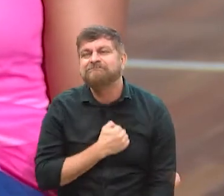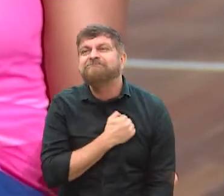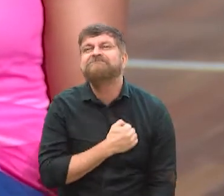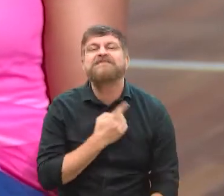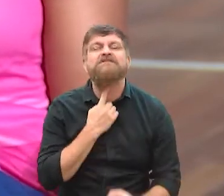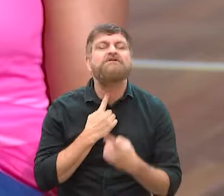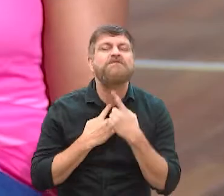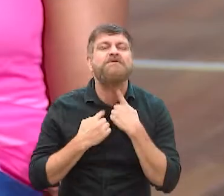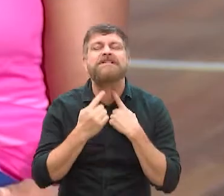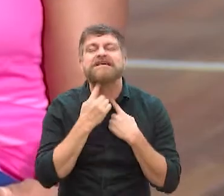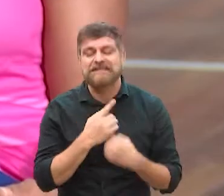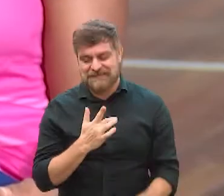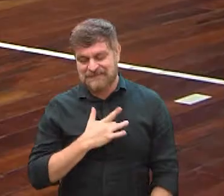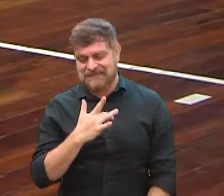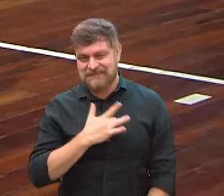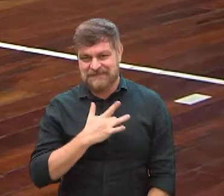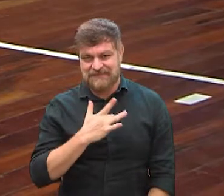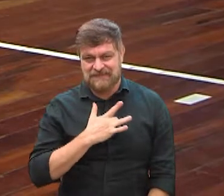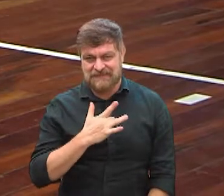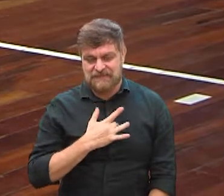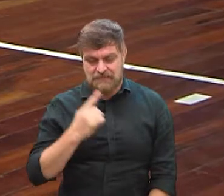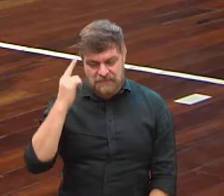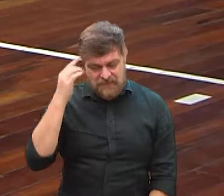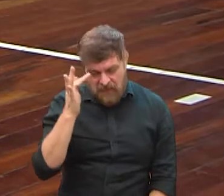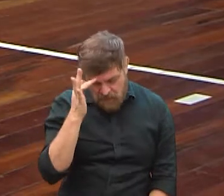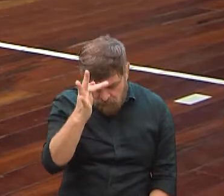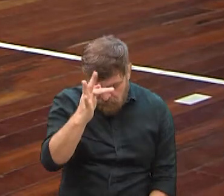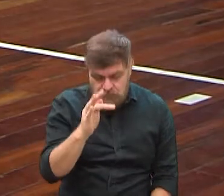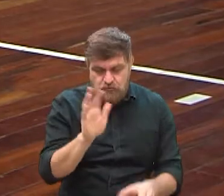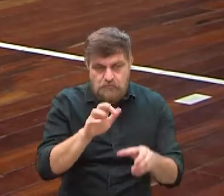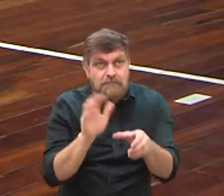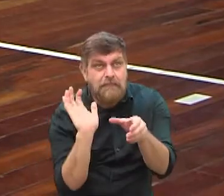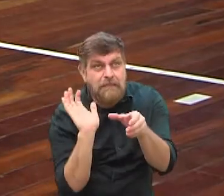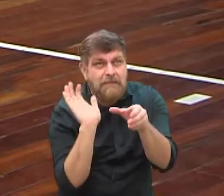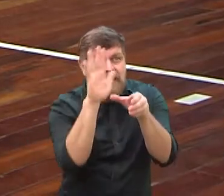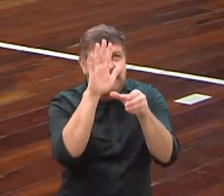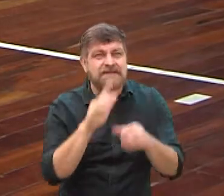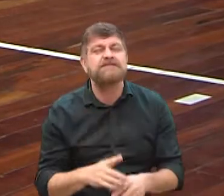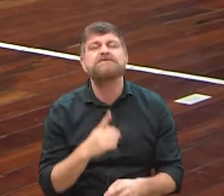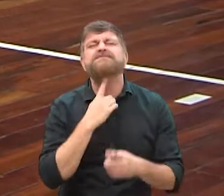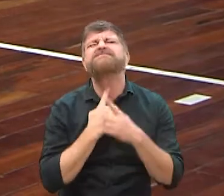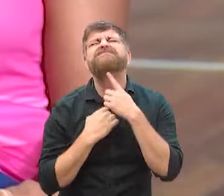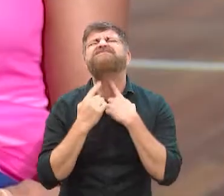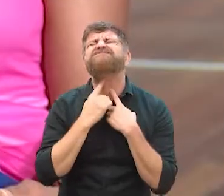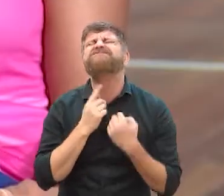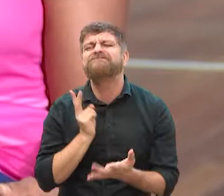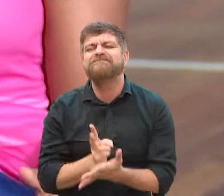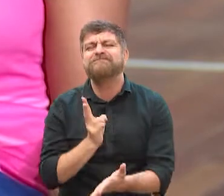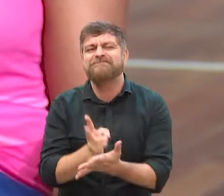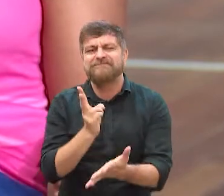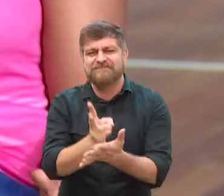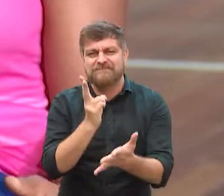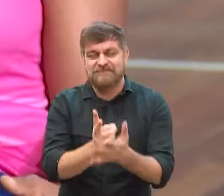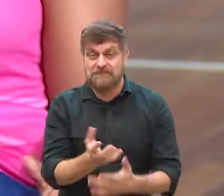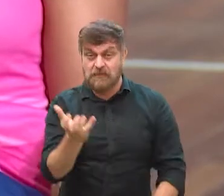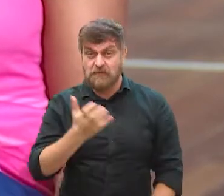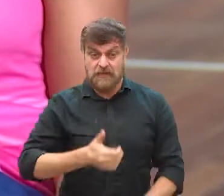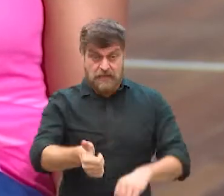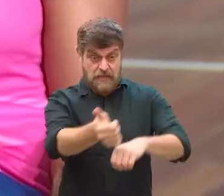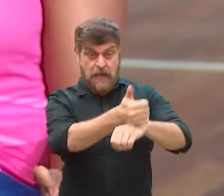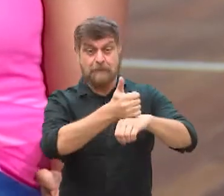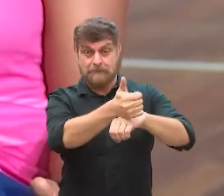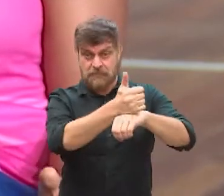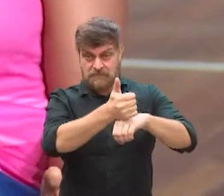aquela paixão, né? Por sempre esporte. Acreditando que um dia daria certo. Exato, eu sempre tive muita vontade de jogar em alto nível, uma